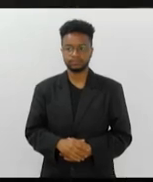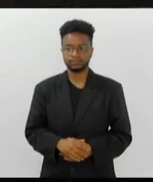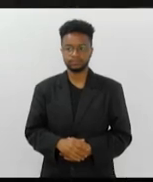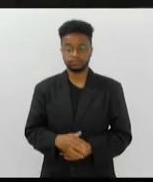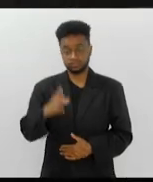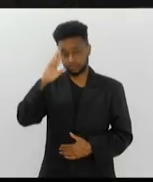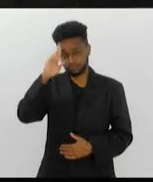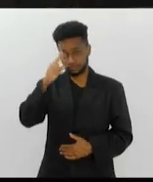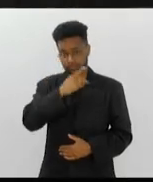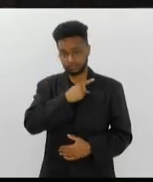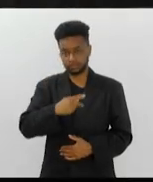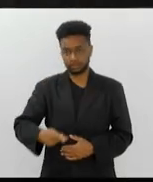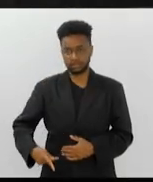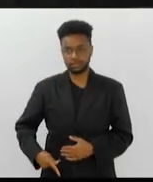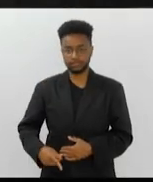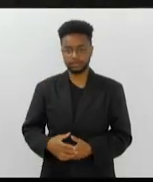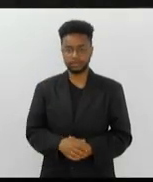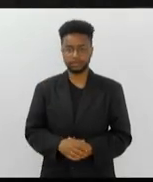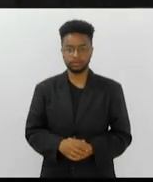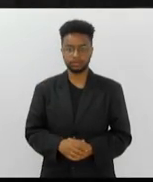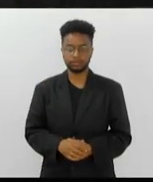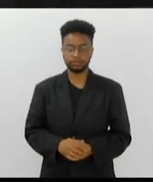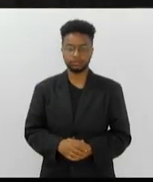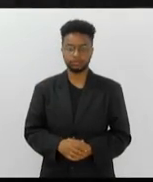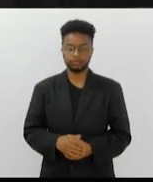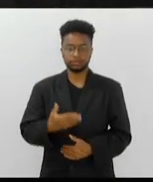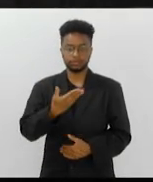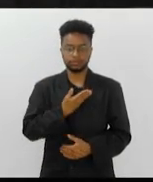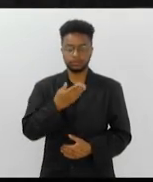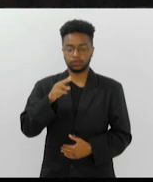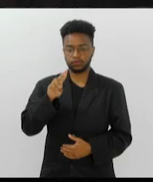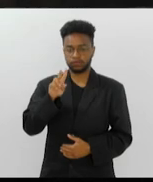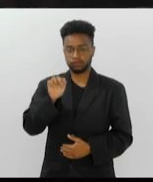Senhor presidente, querido companheiro Valdo Ceasa,